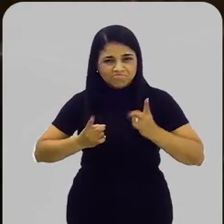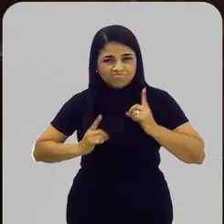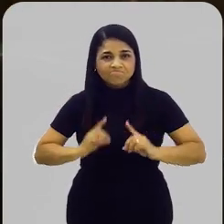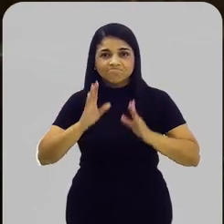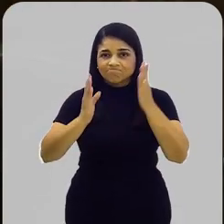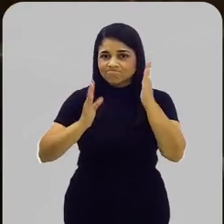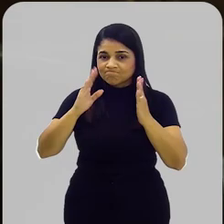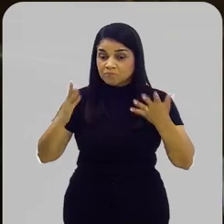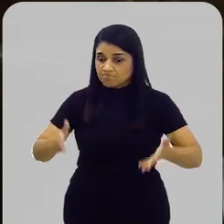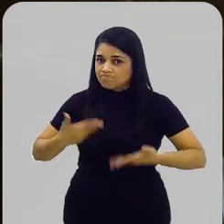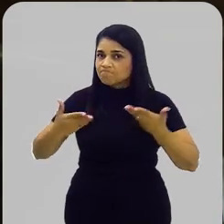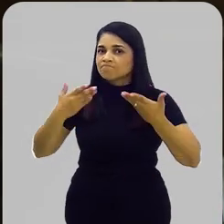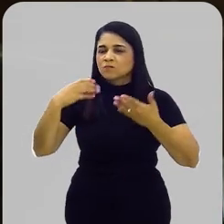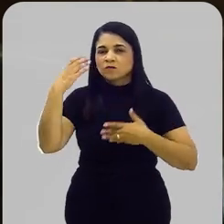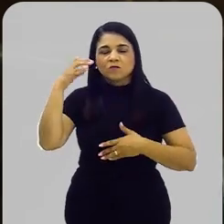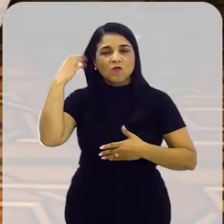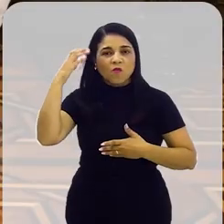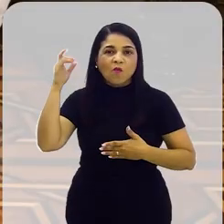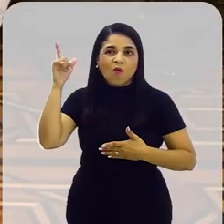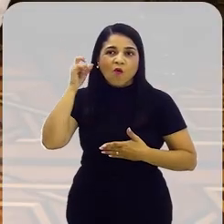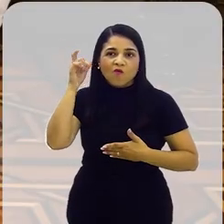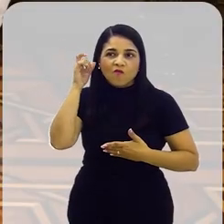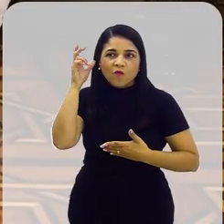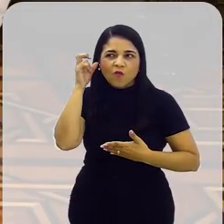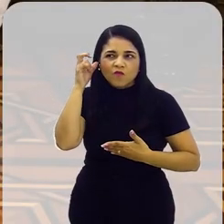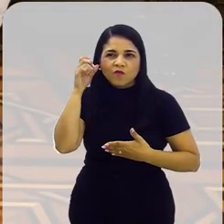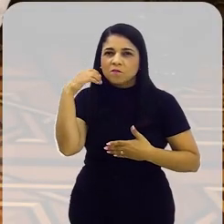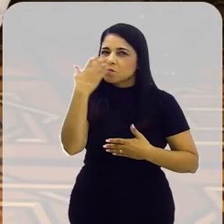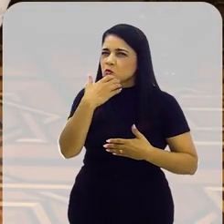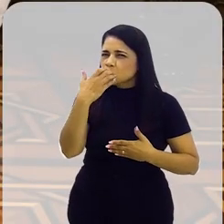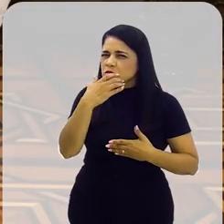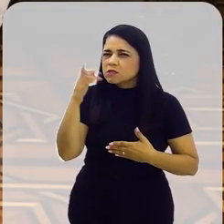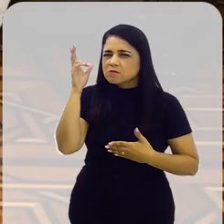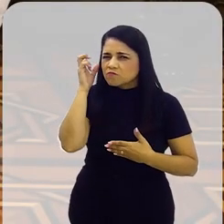um up, assim, muito grande. Eu vou cantar um pedacinho pra vocês.